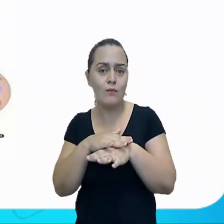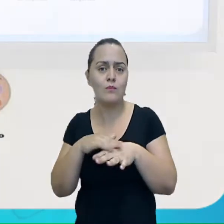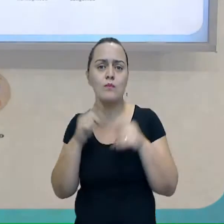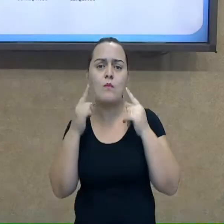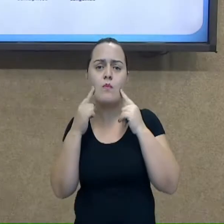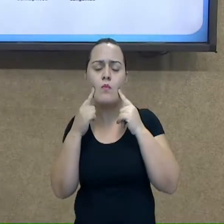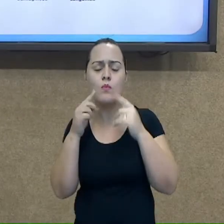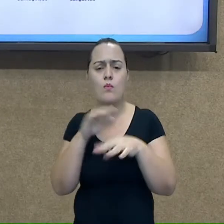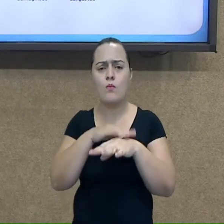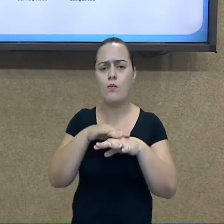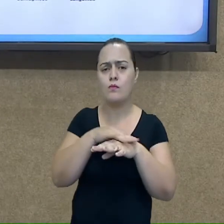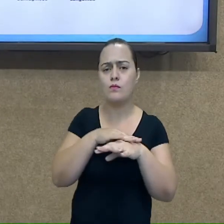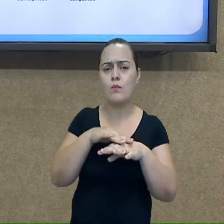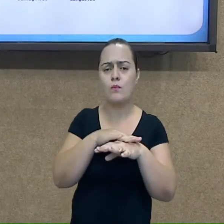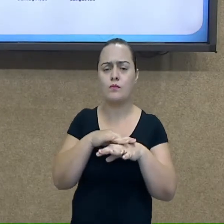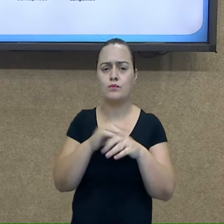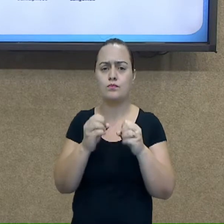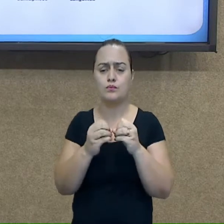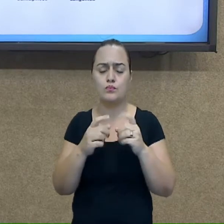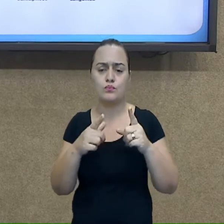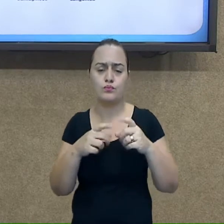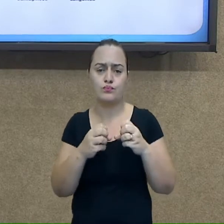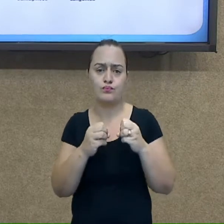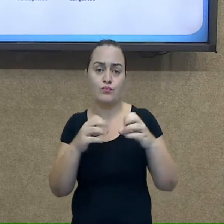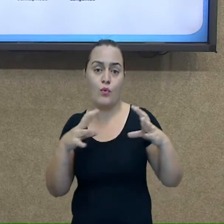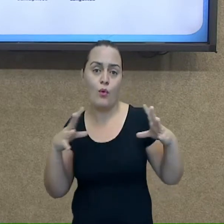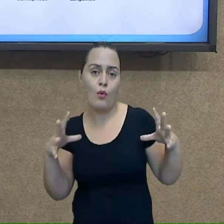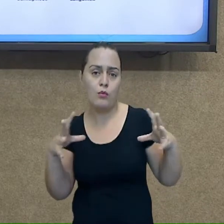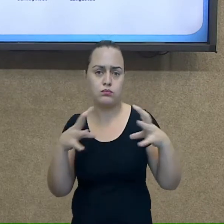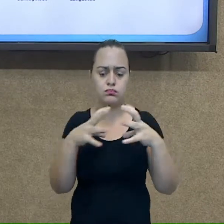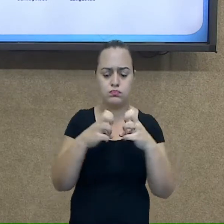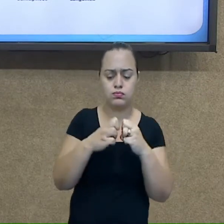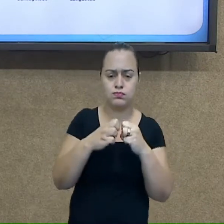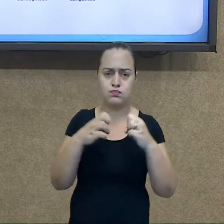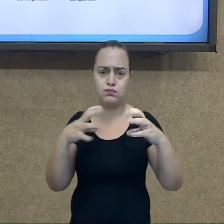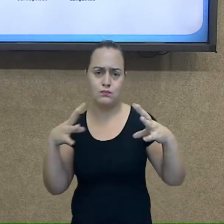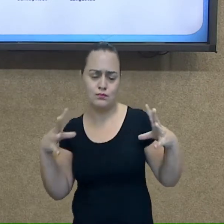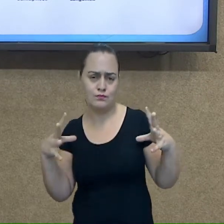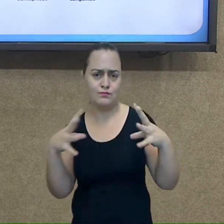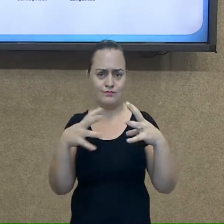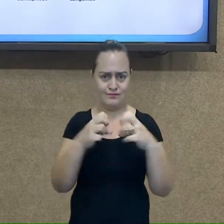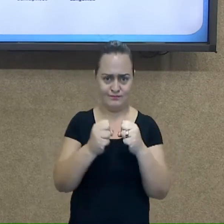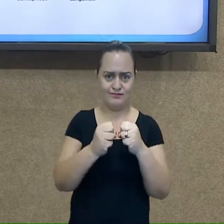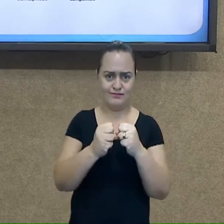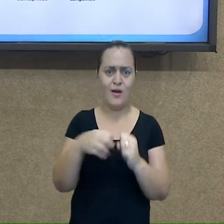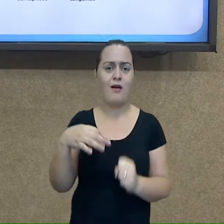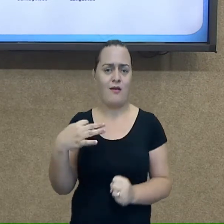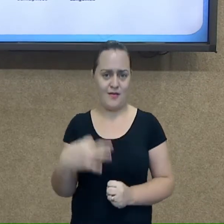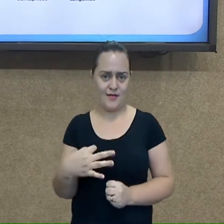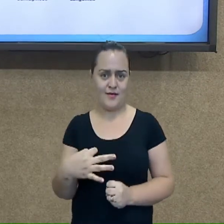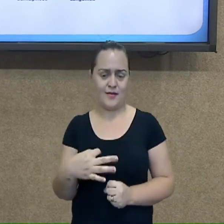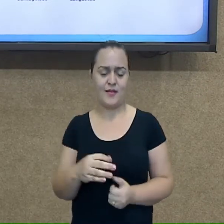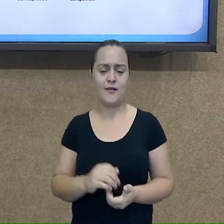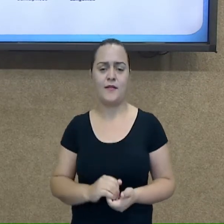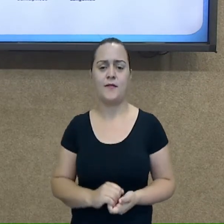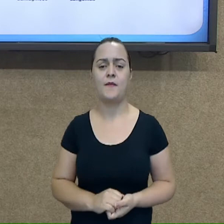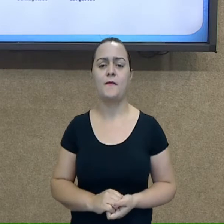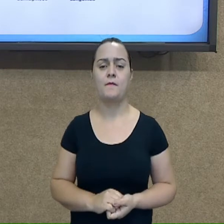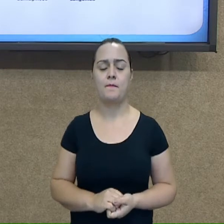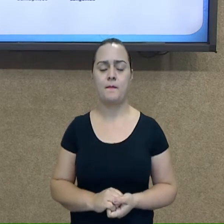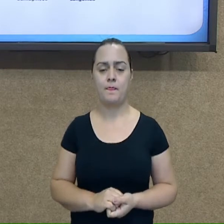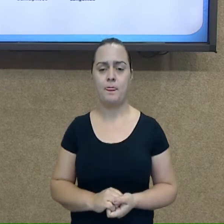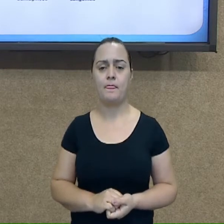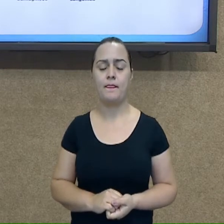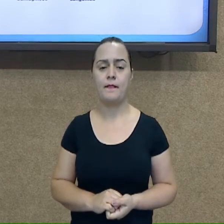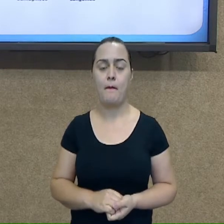os músculos presentes me auxiliam, é eles que fazem esse movimento. Então, o